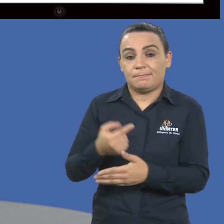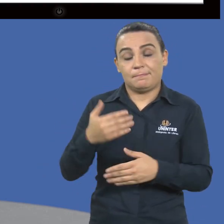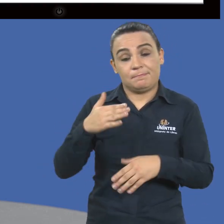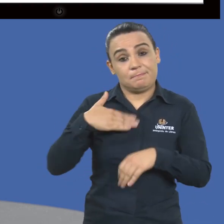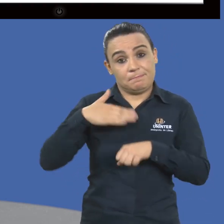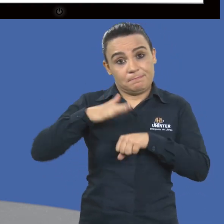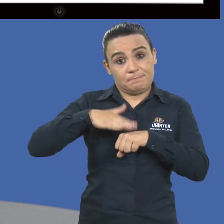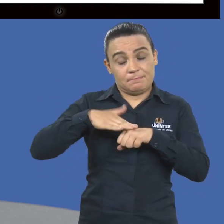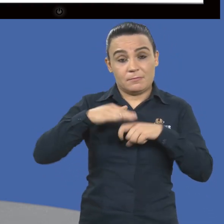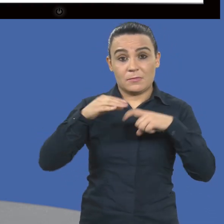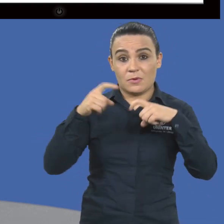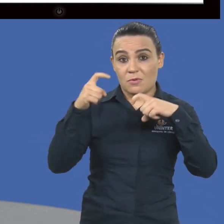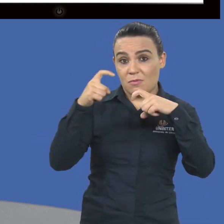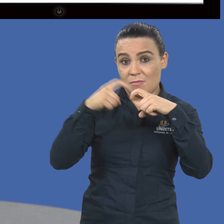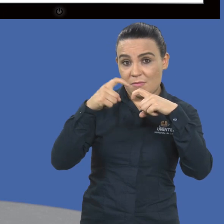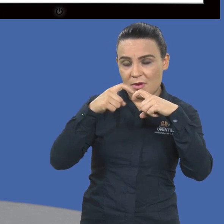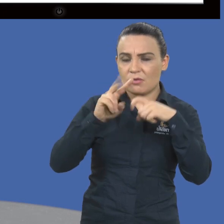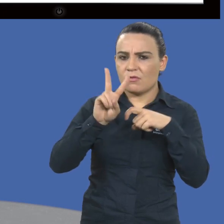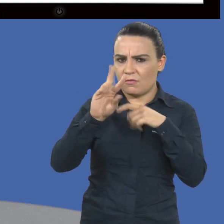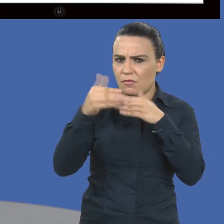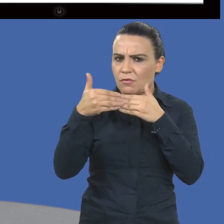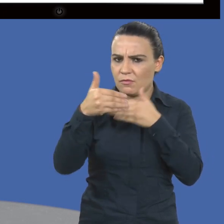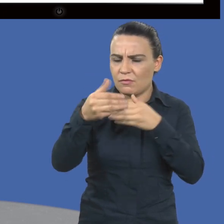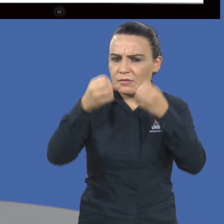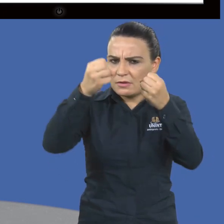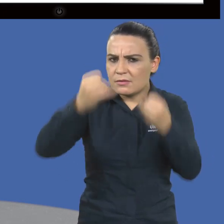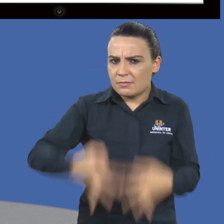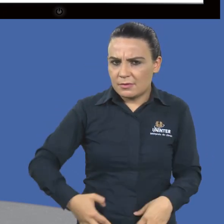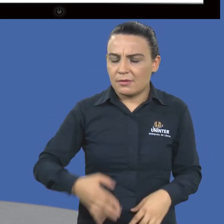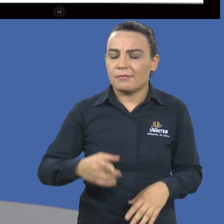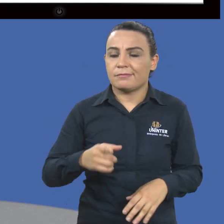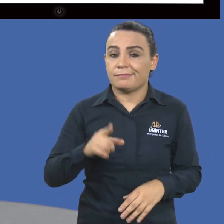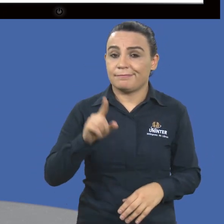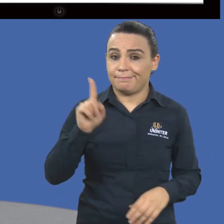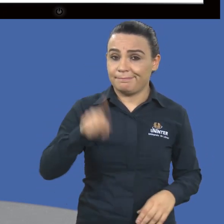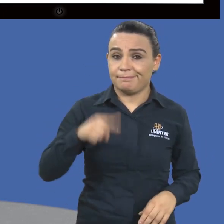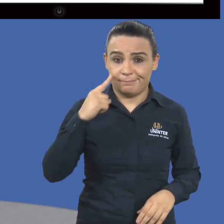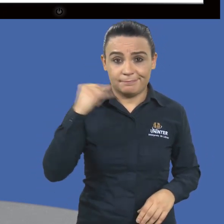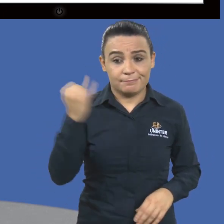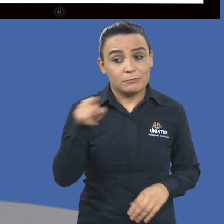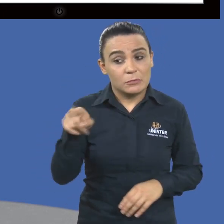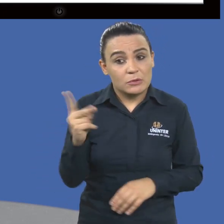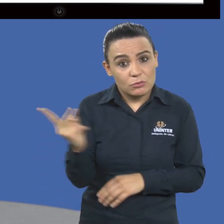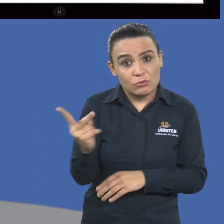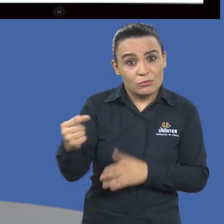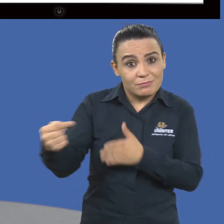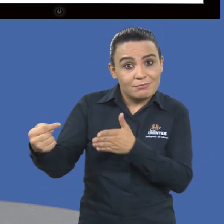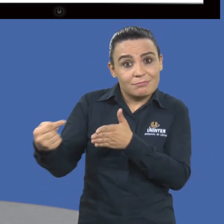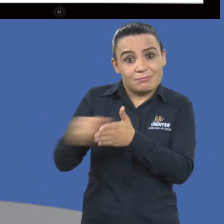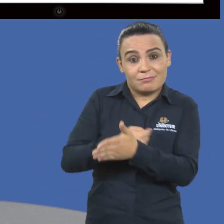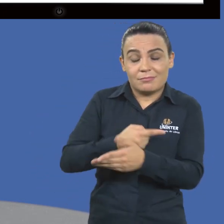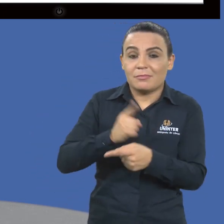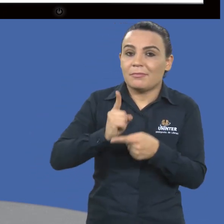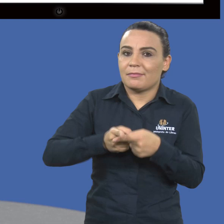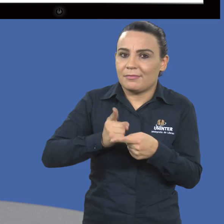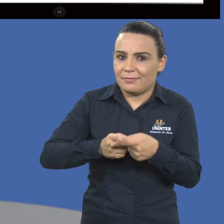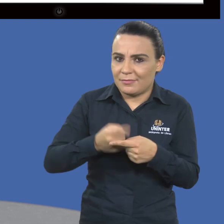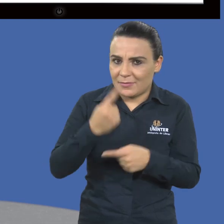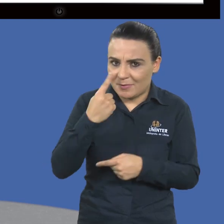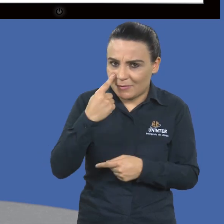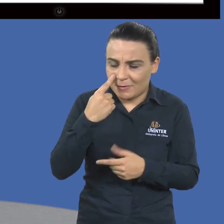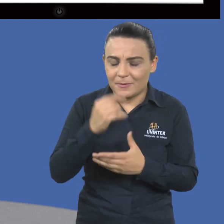Então, nós vamos explicar um pouquinho para frente que isso é muito importante, essa